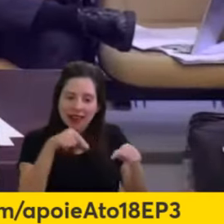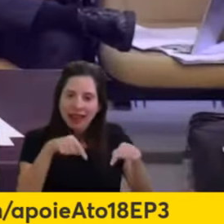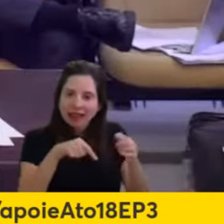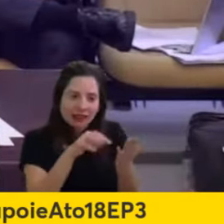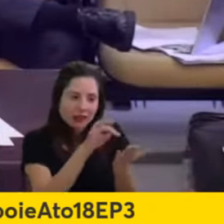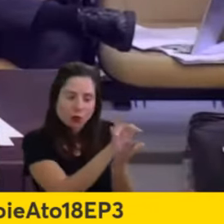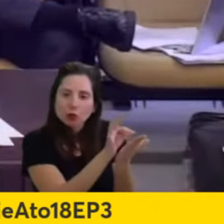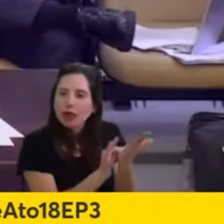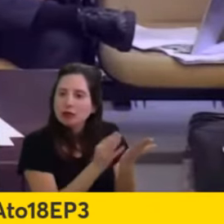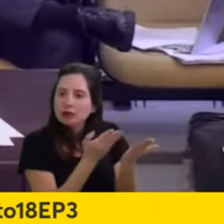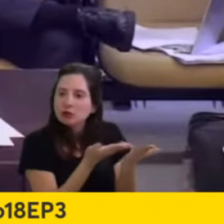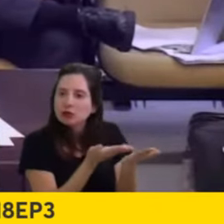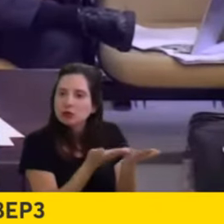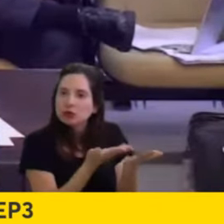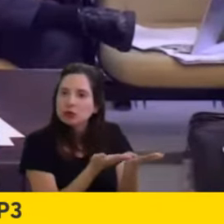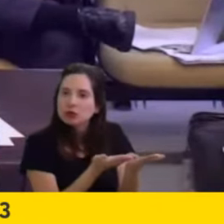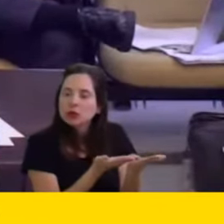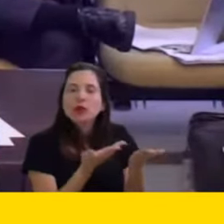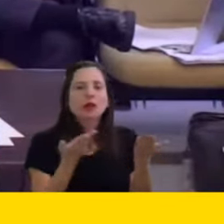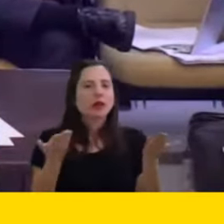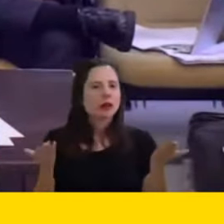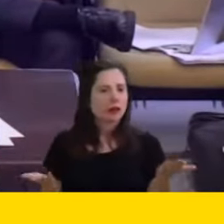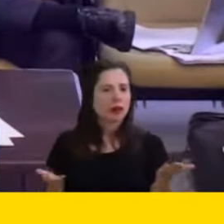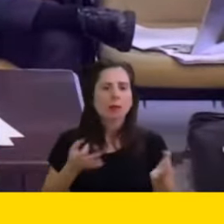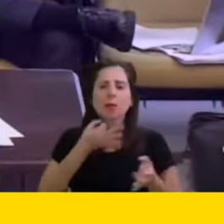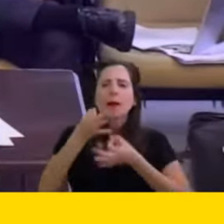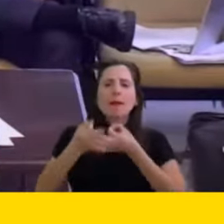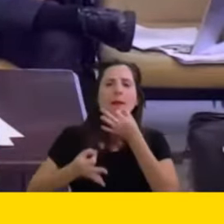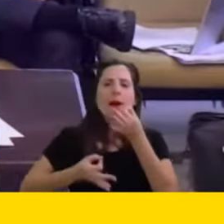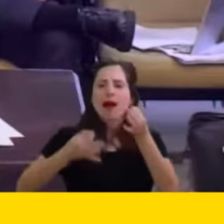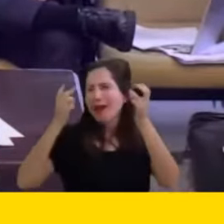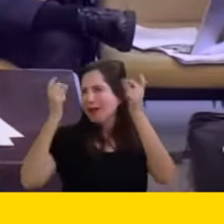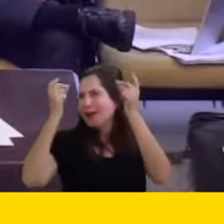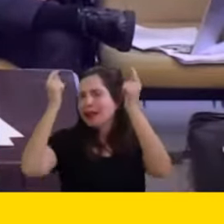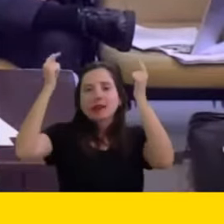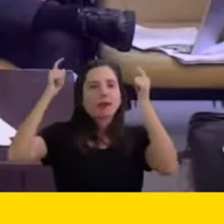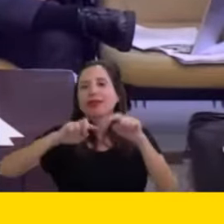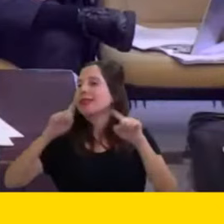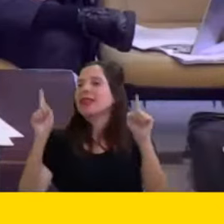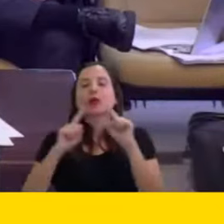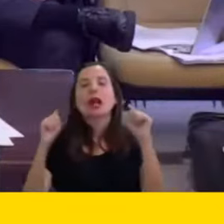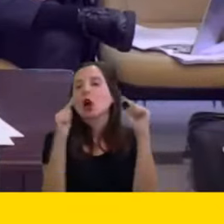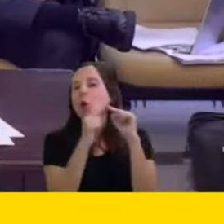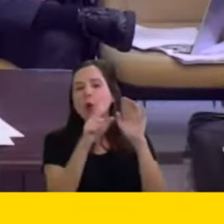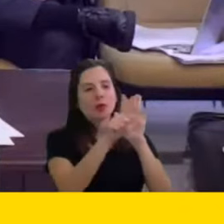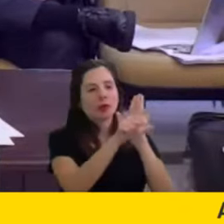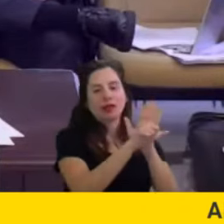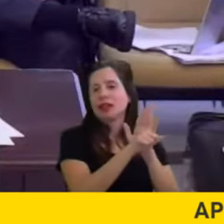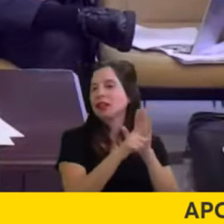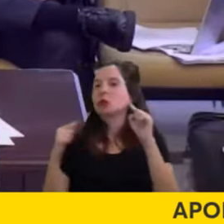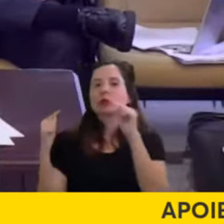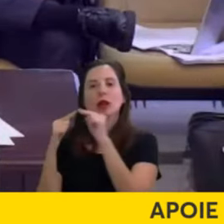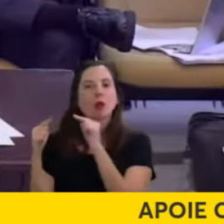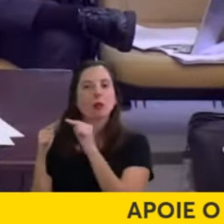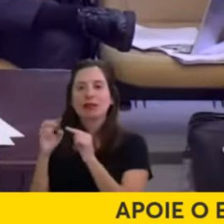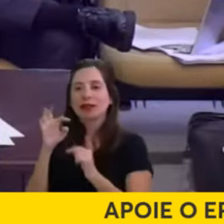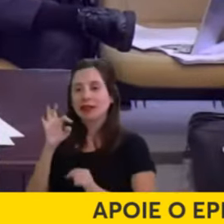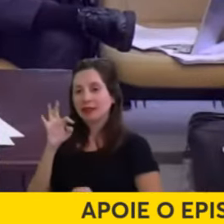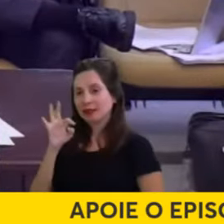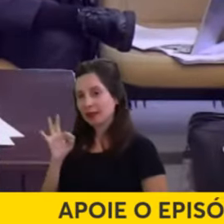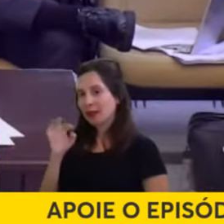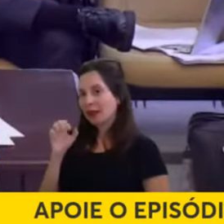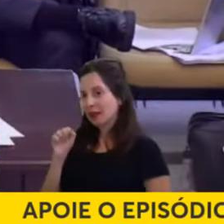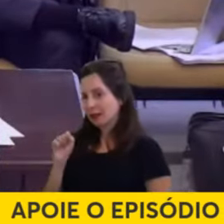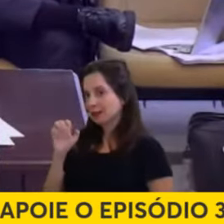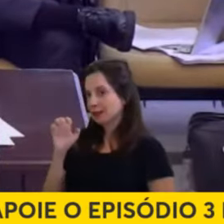argumentos excelências são muito criativos mas não estão respaldados nem na lei e nem jurisprudência do TSE excelências eu trouxe a vocês